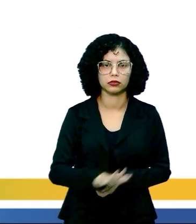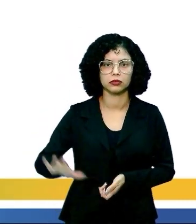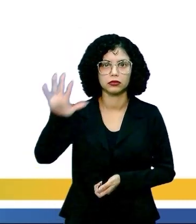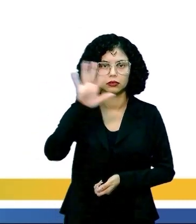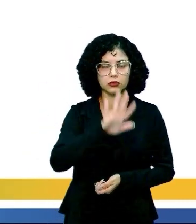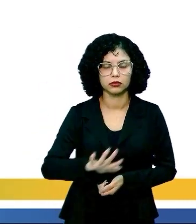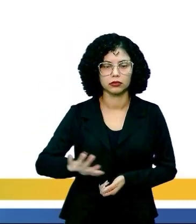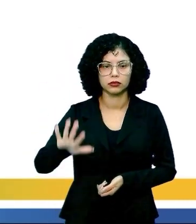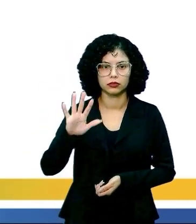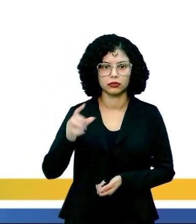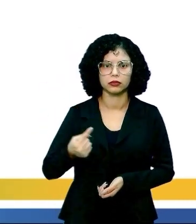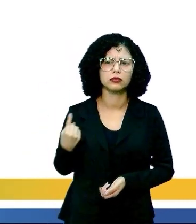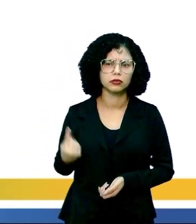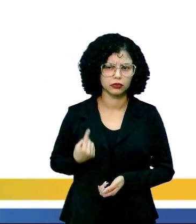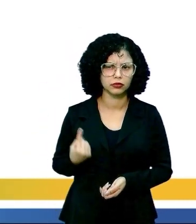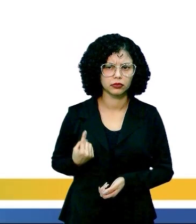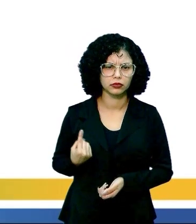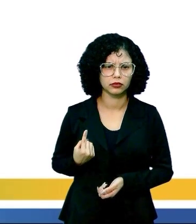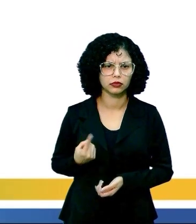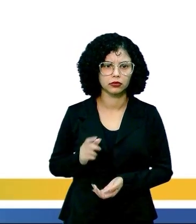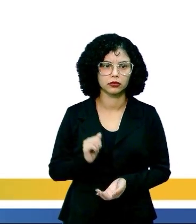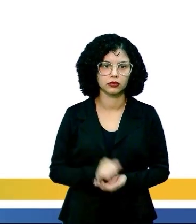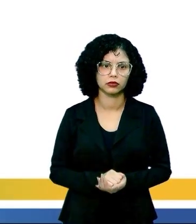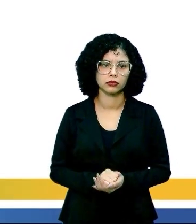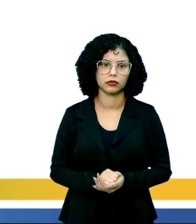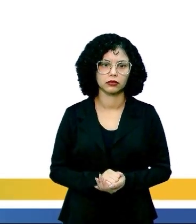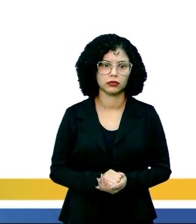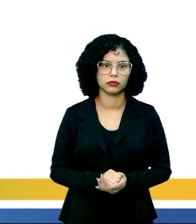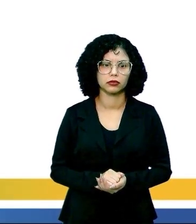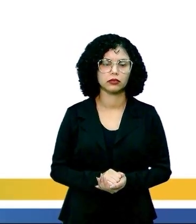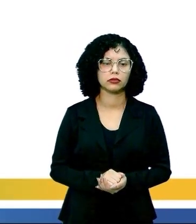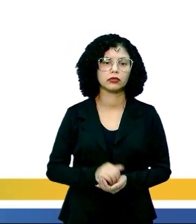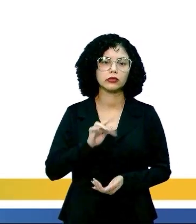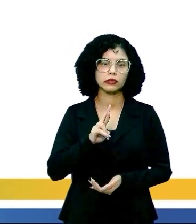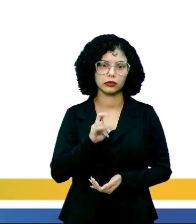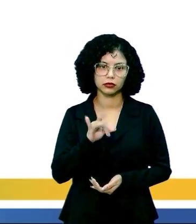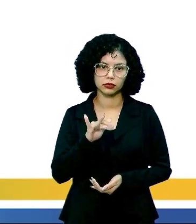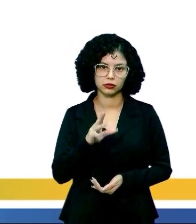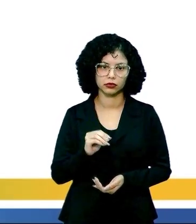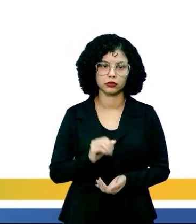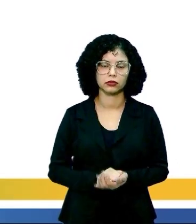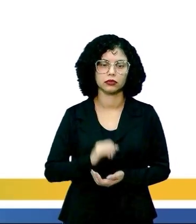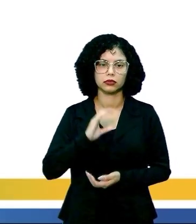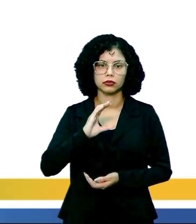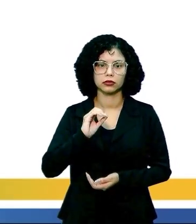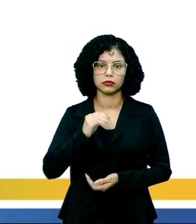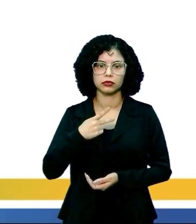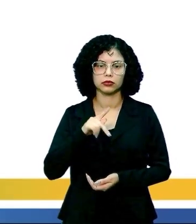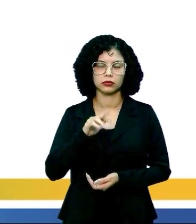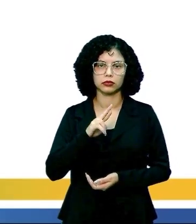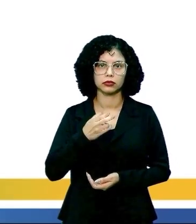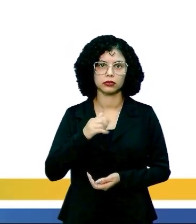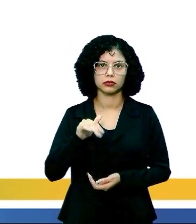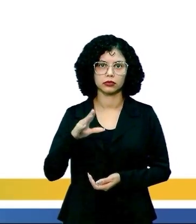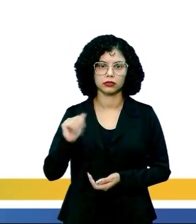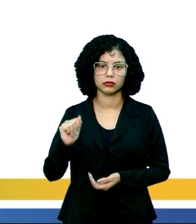D, nacionalismo e individualismo; ou letra E, revolucionarismo